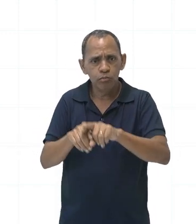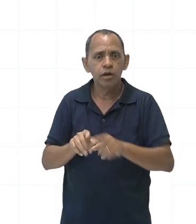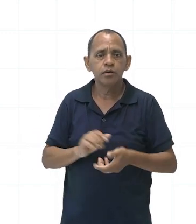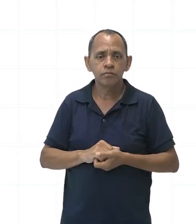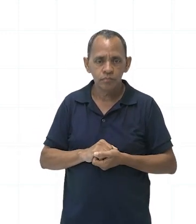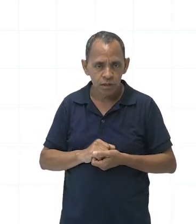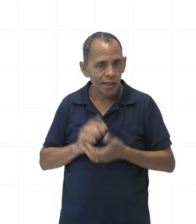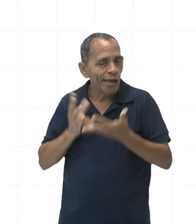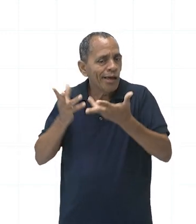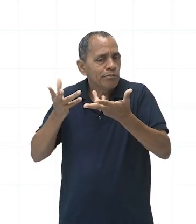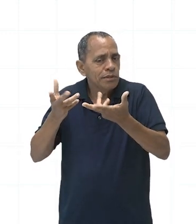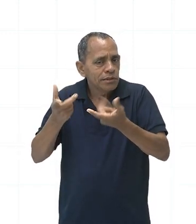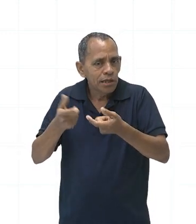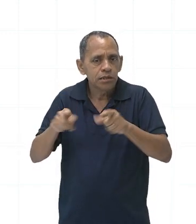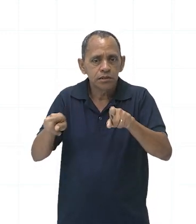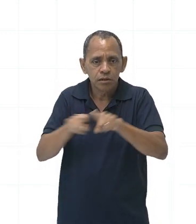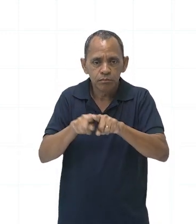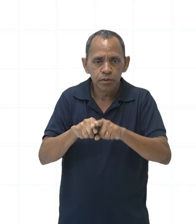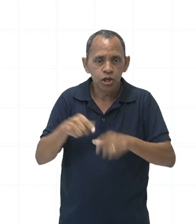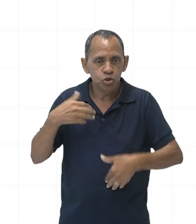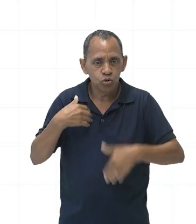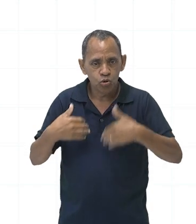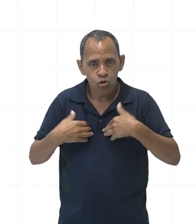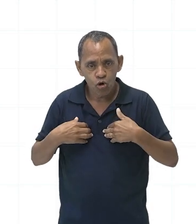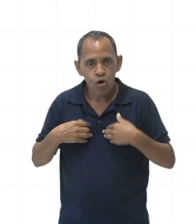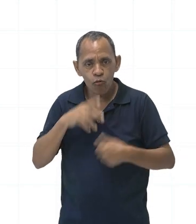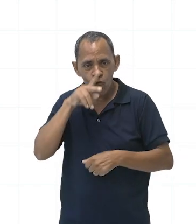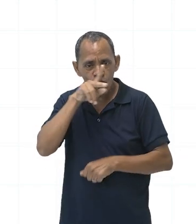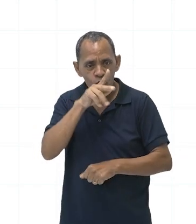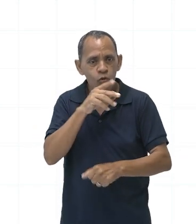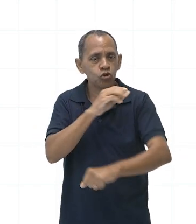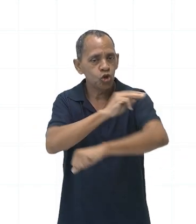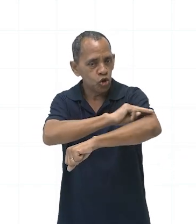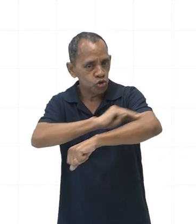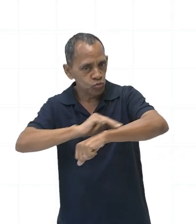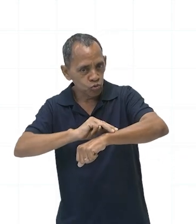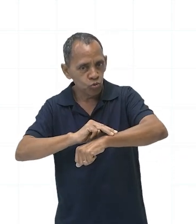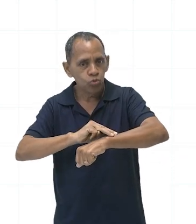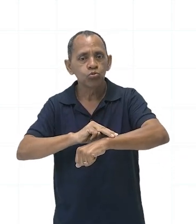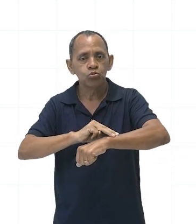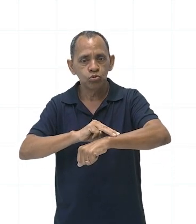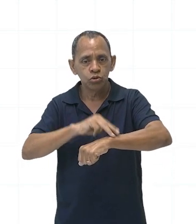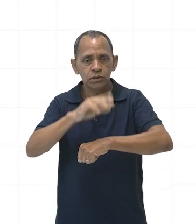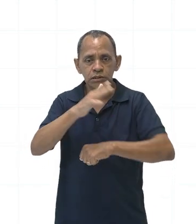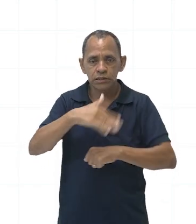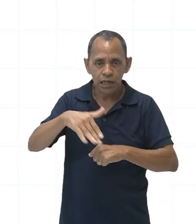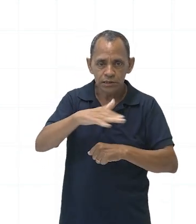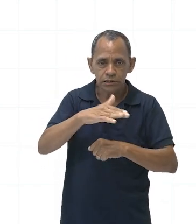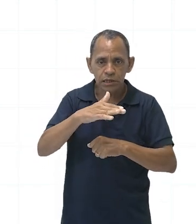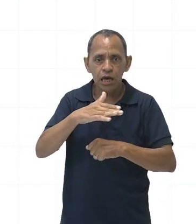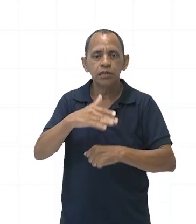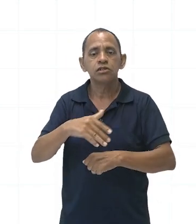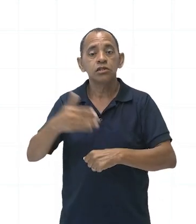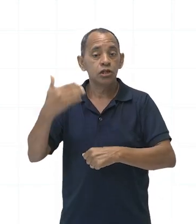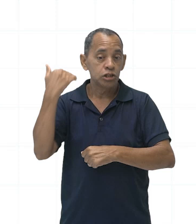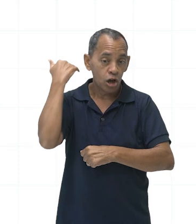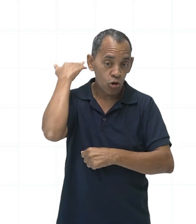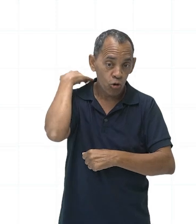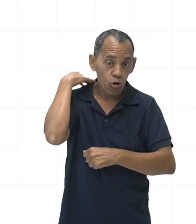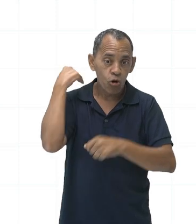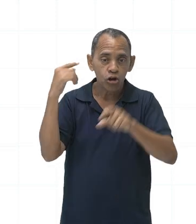gestos corporais, fortalecer os músculos estabilizadores da região lombopélvica, alívio da